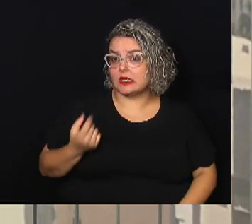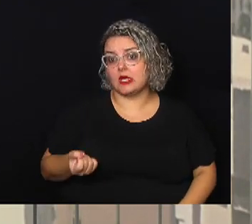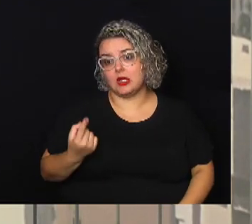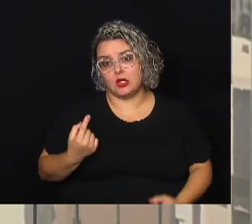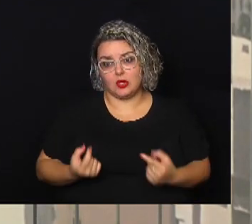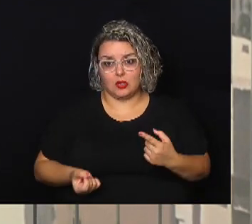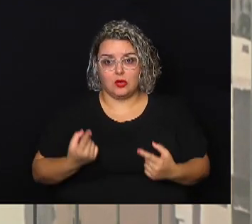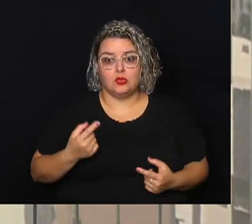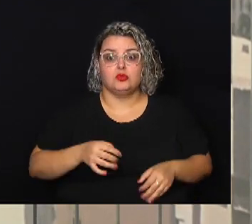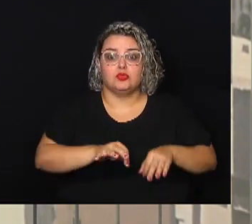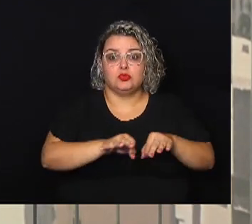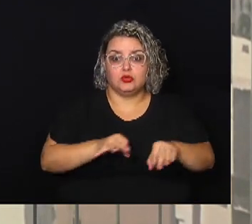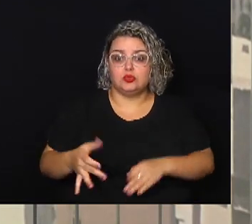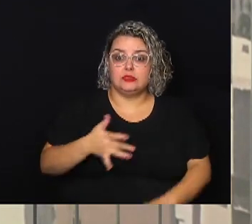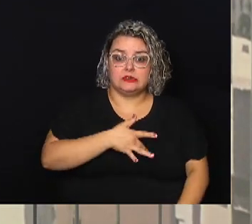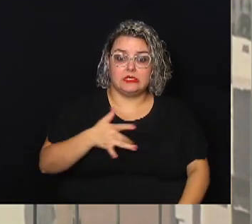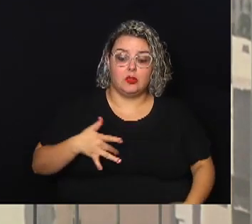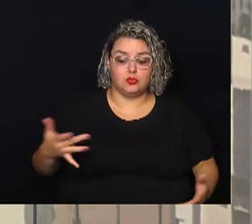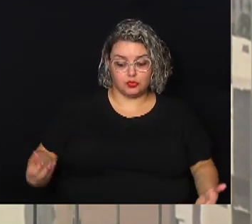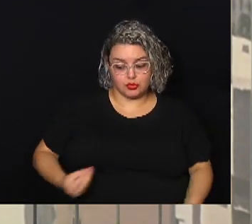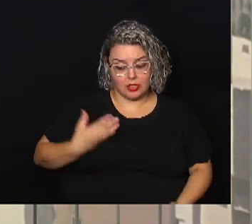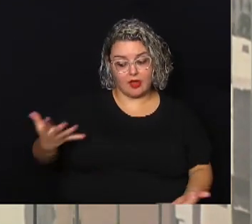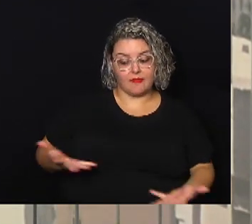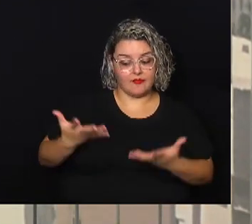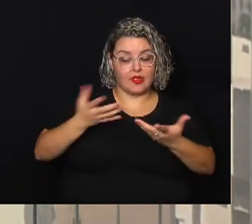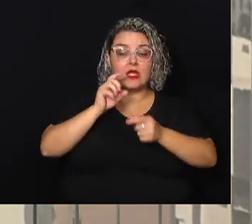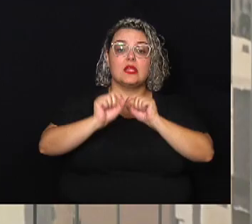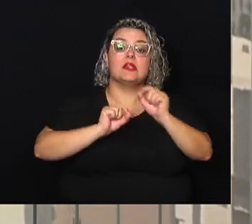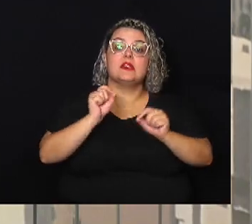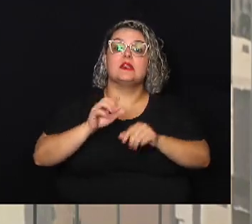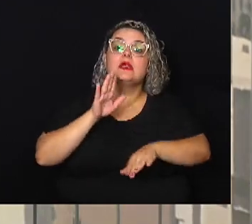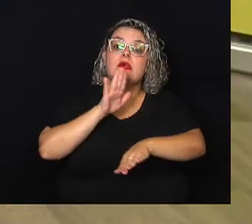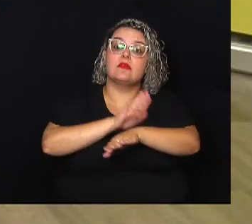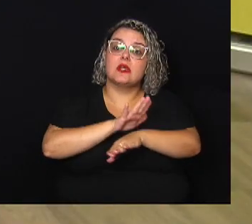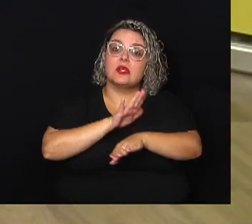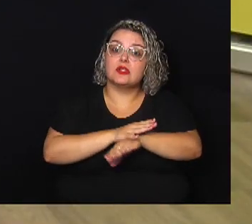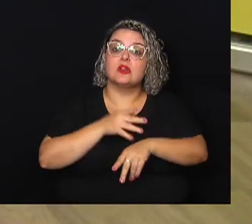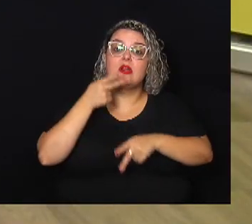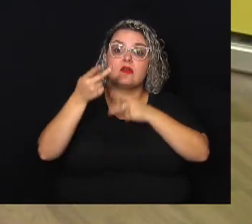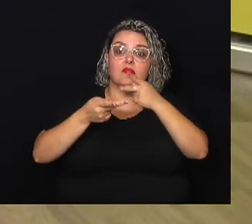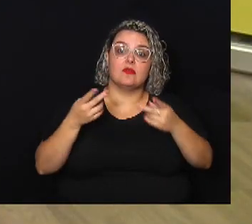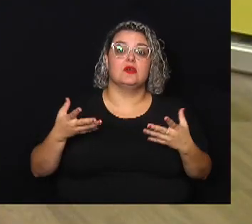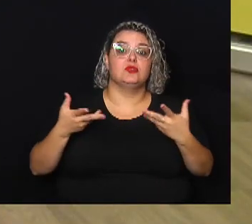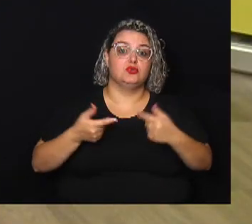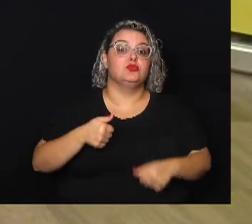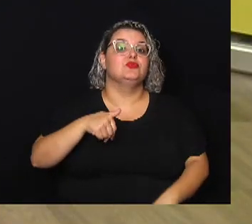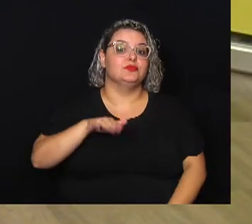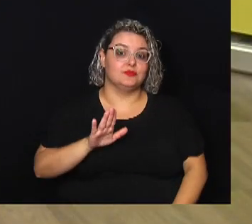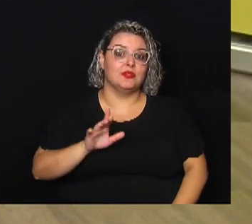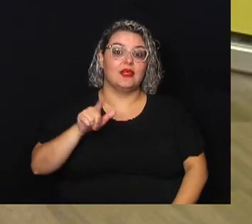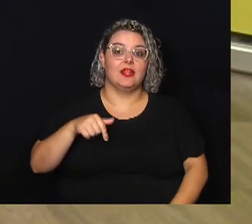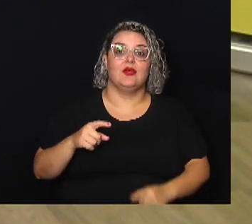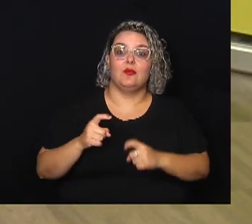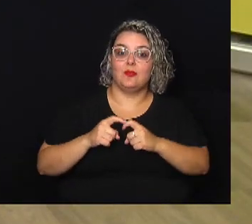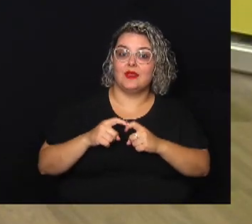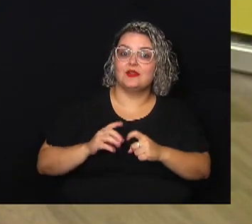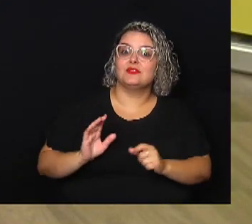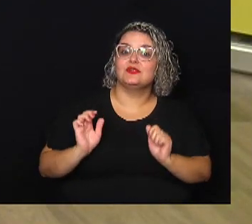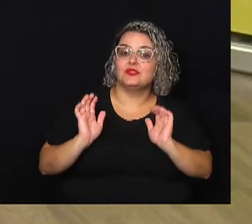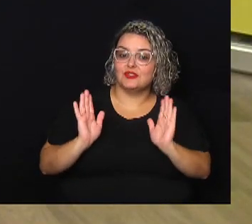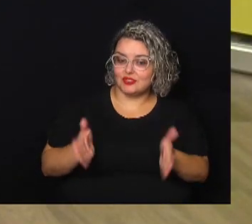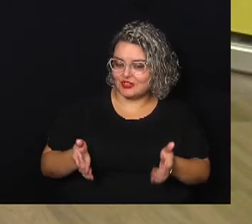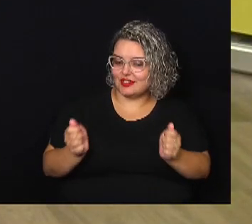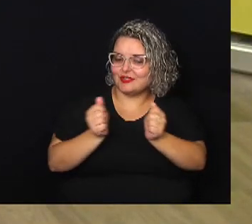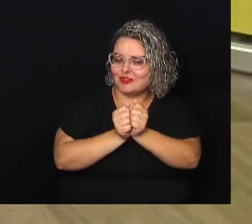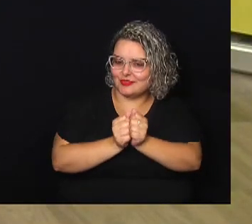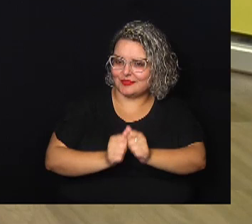no programa Saúde é Vida. E quem vai ajudar a falar sobre tudo isso e muito mais é o médico que já está aqui conectado